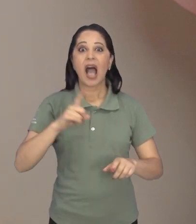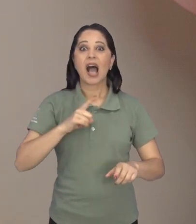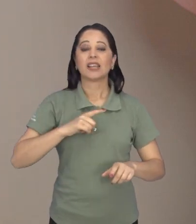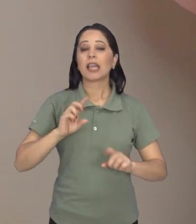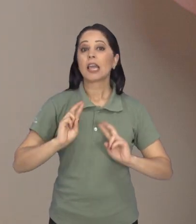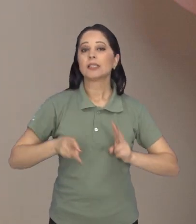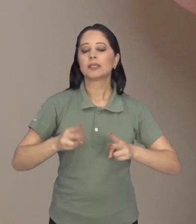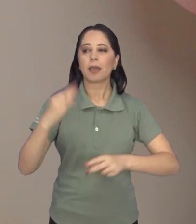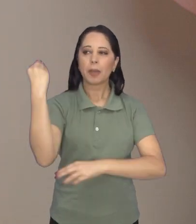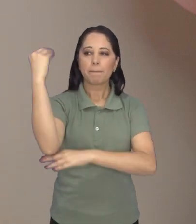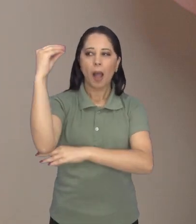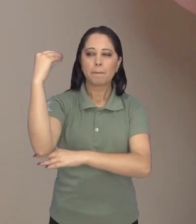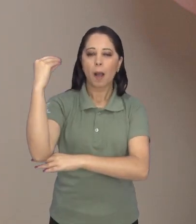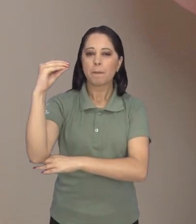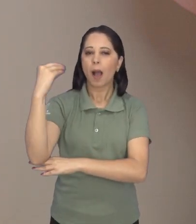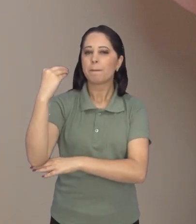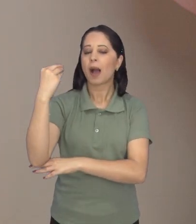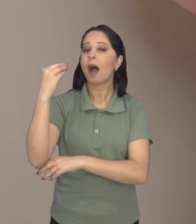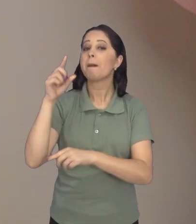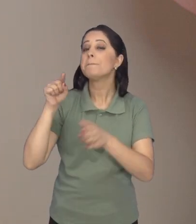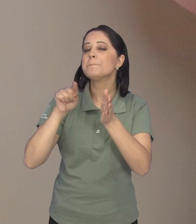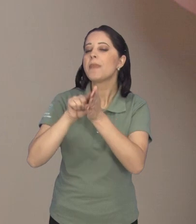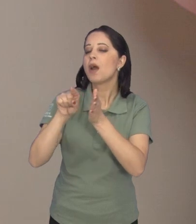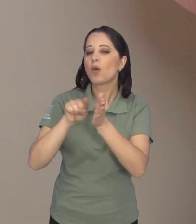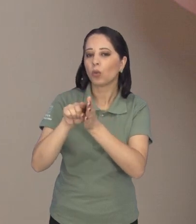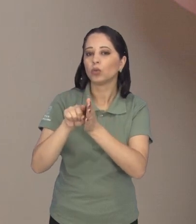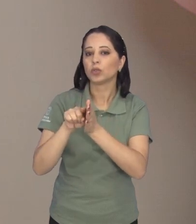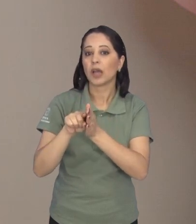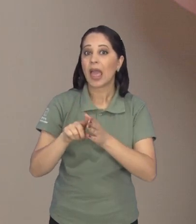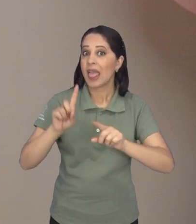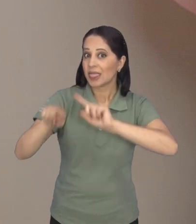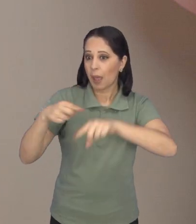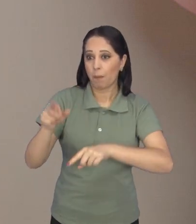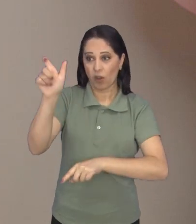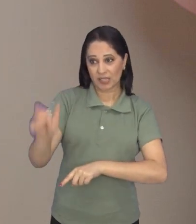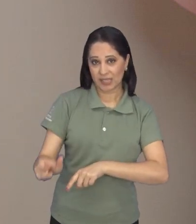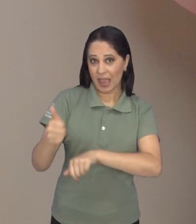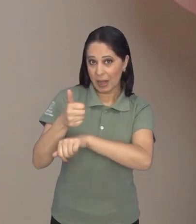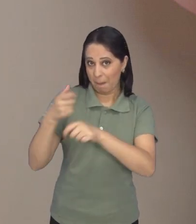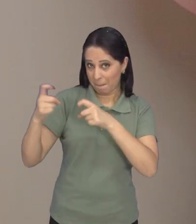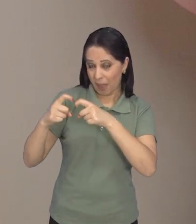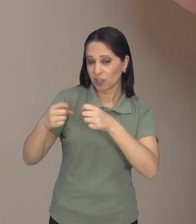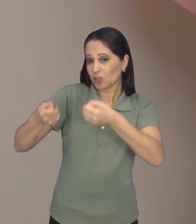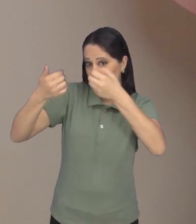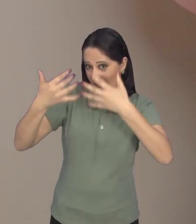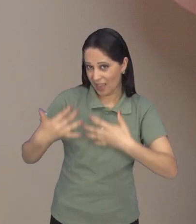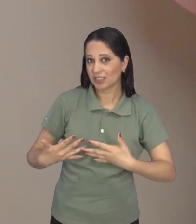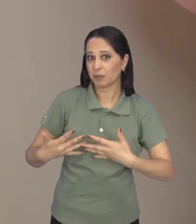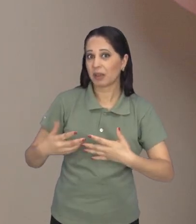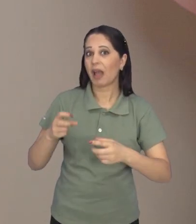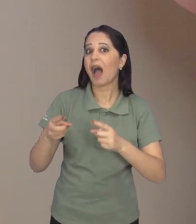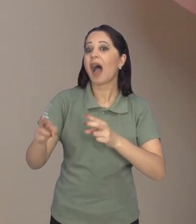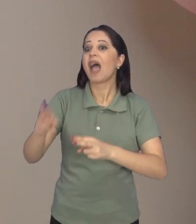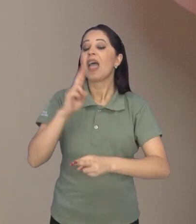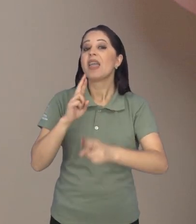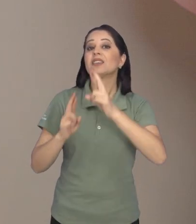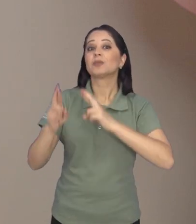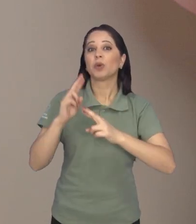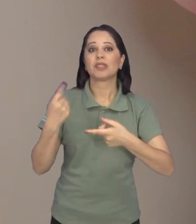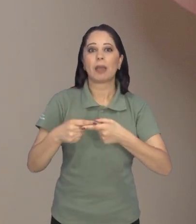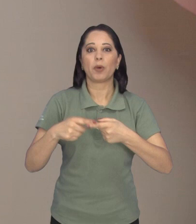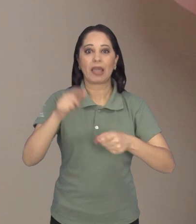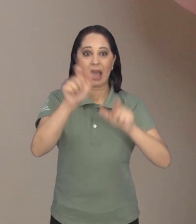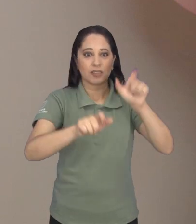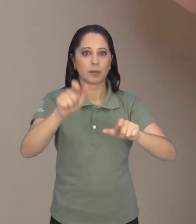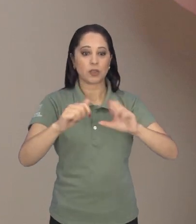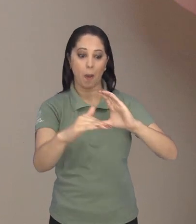uma caixinha de perguntas sobre o tema da gravação. E o Dr. Washington vai responder daqui a pouquinho, aí no meio da nossa conversa, as